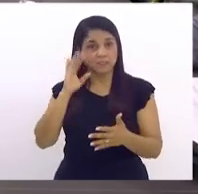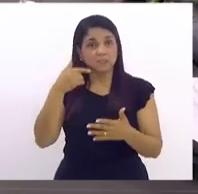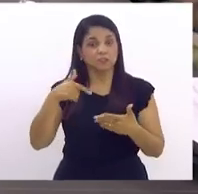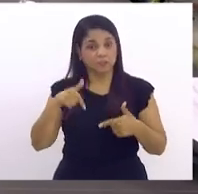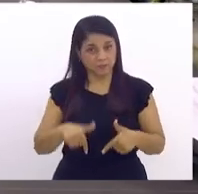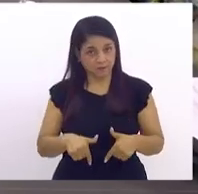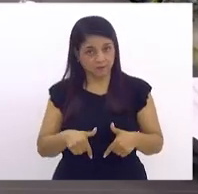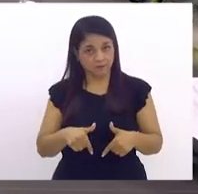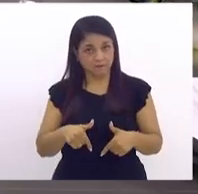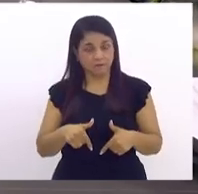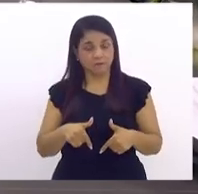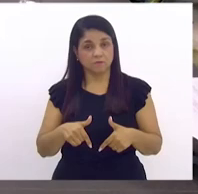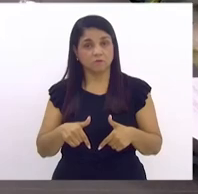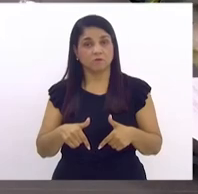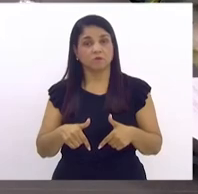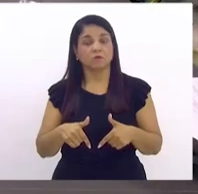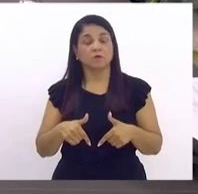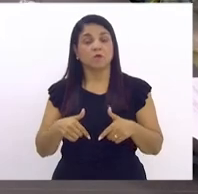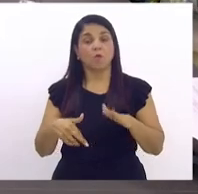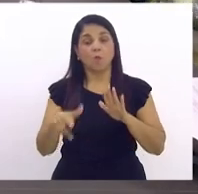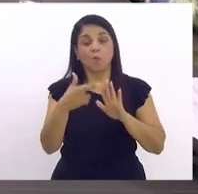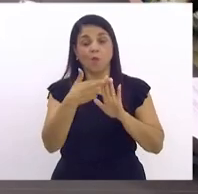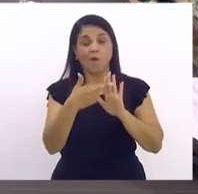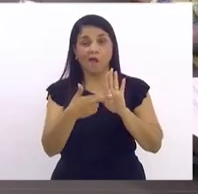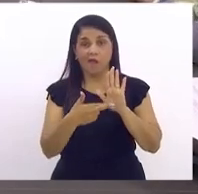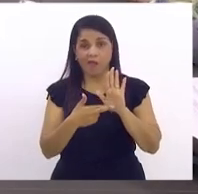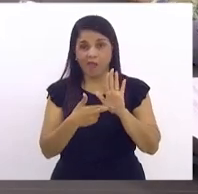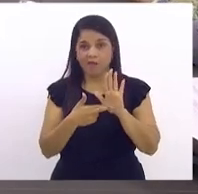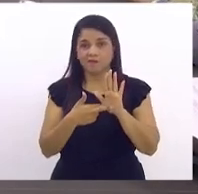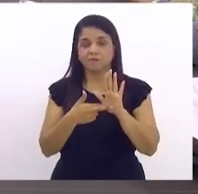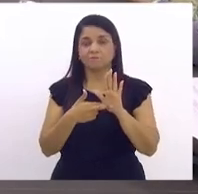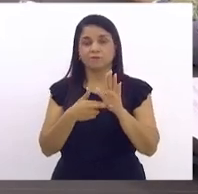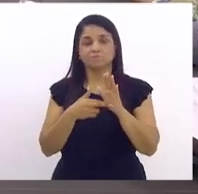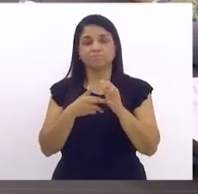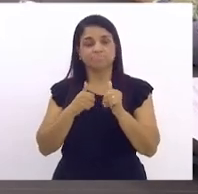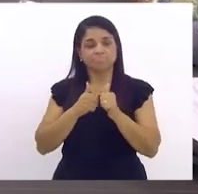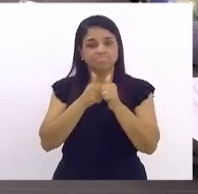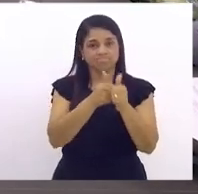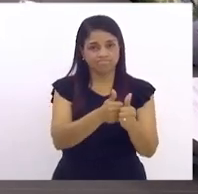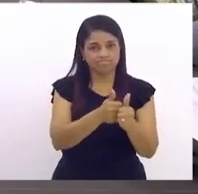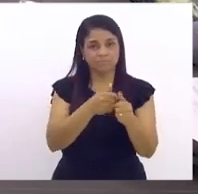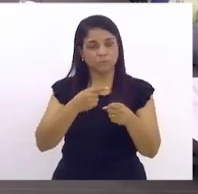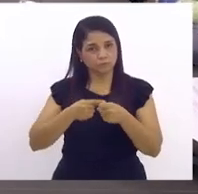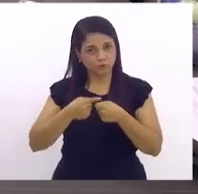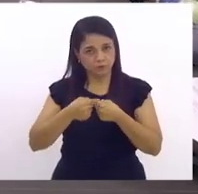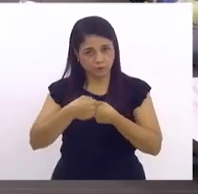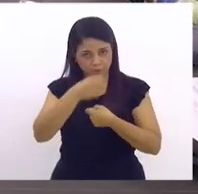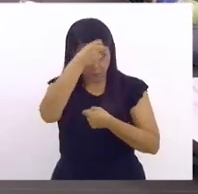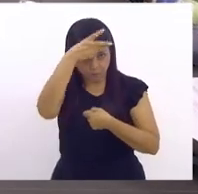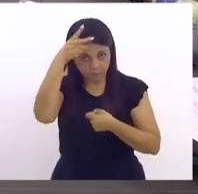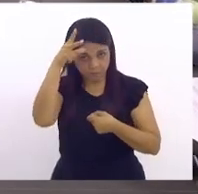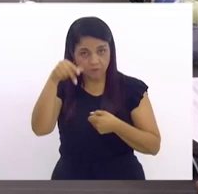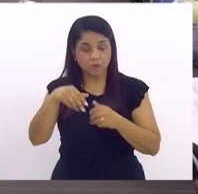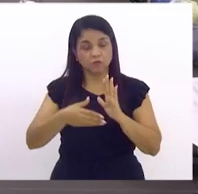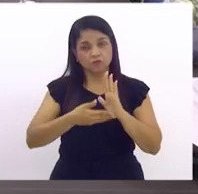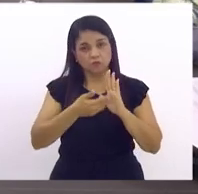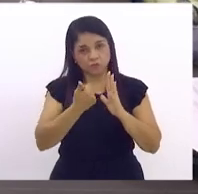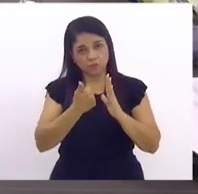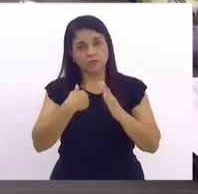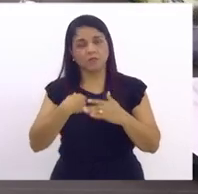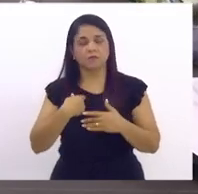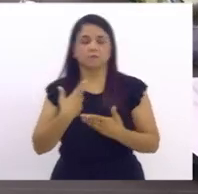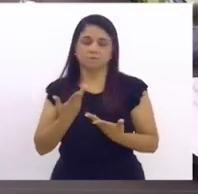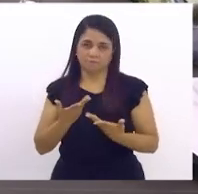de balizador para os municípios para criar uma regra. Uma diretriz geral para criar regra. Então, nesse sentido, está retirado de pauta a pedido do autor.